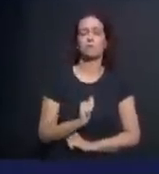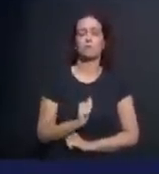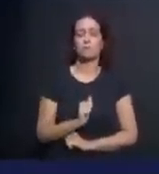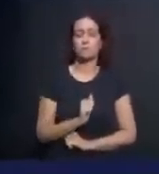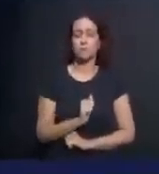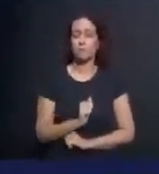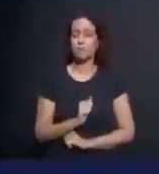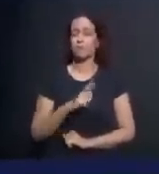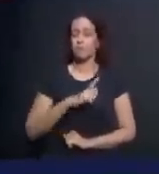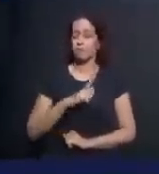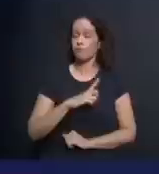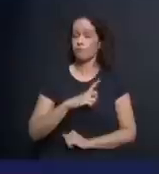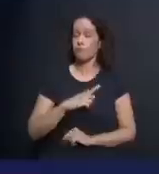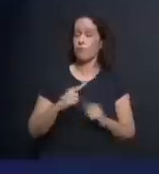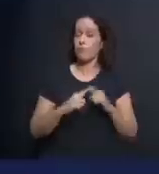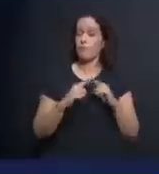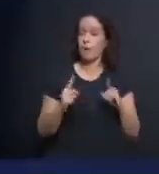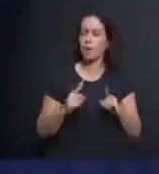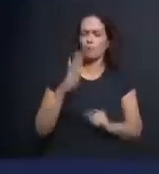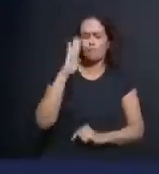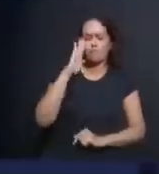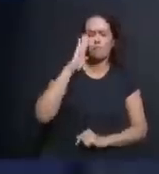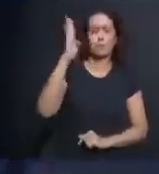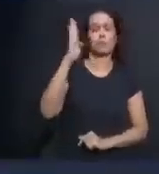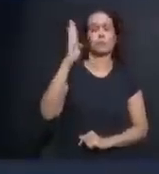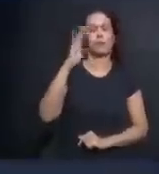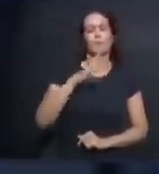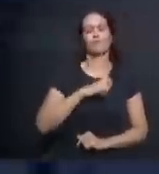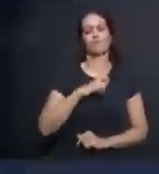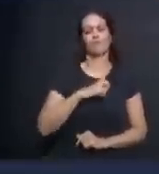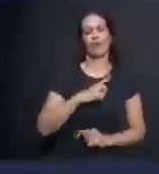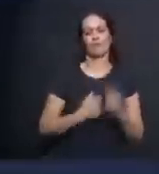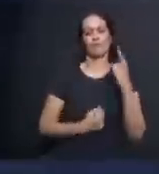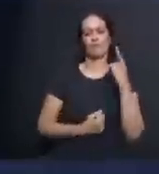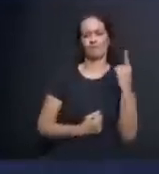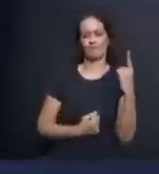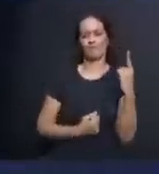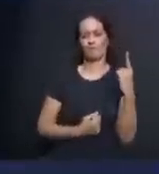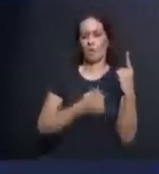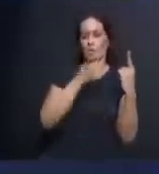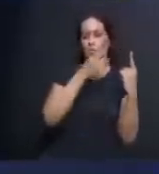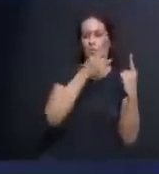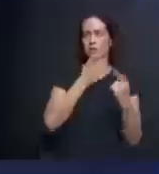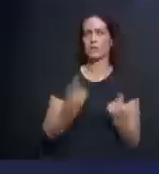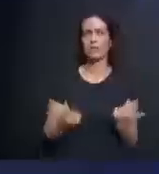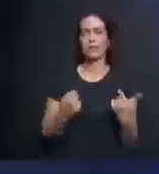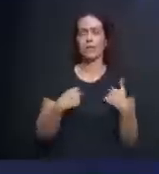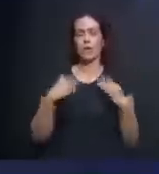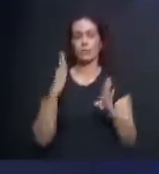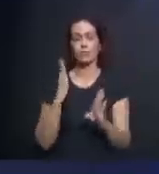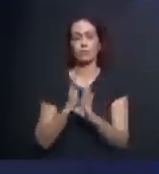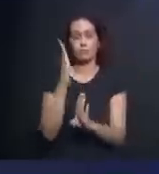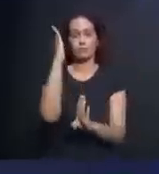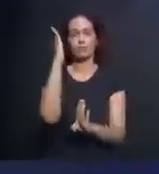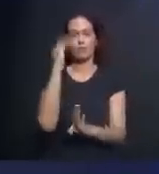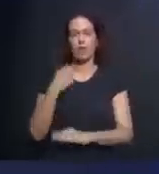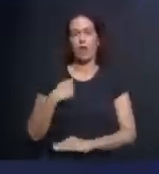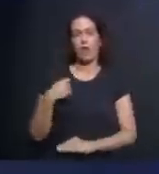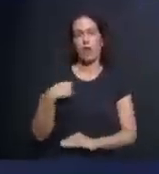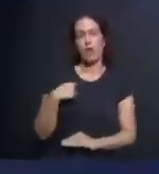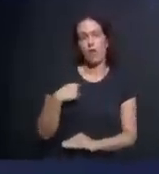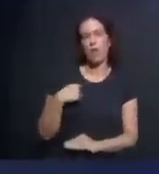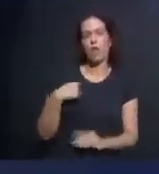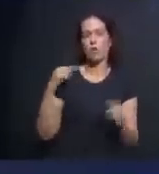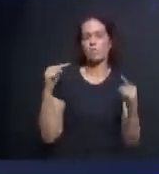haverá aquela sua veia principal, aquela que você fala assim: eu me descobri e eu me